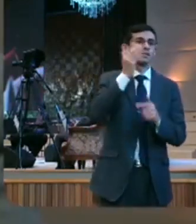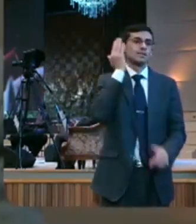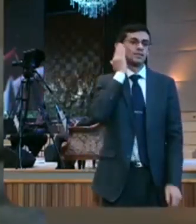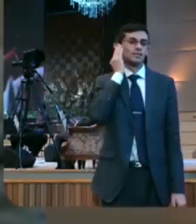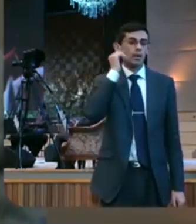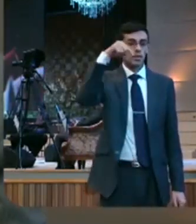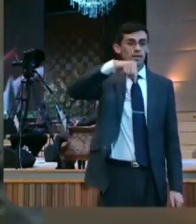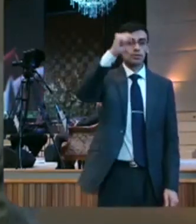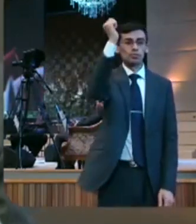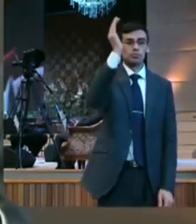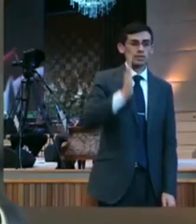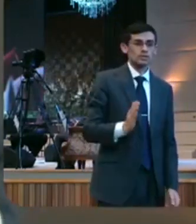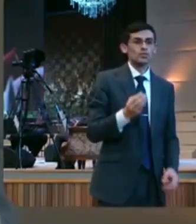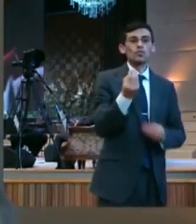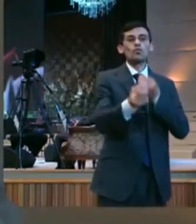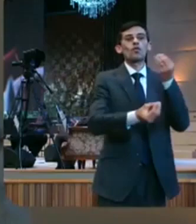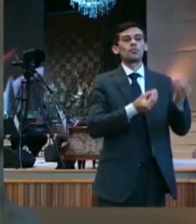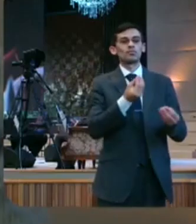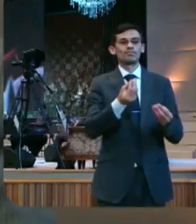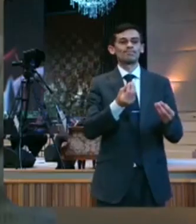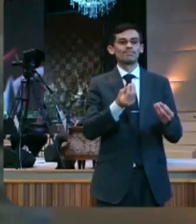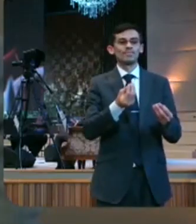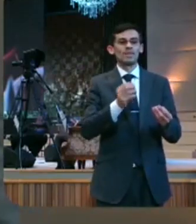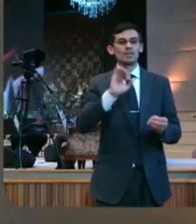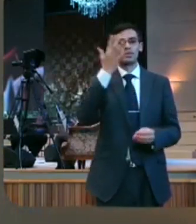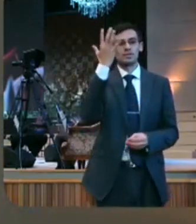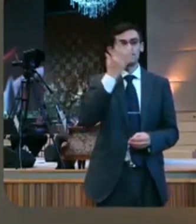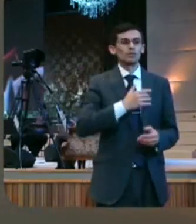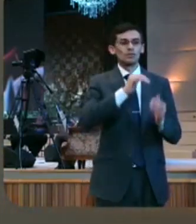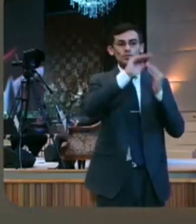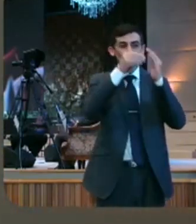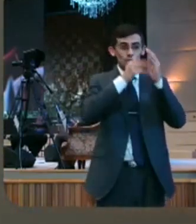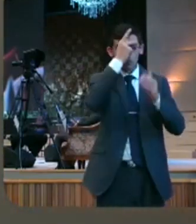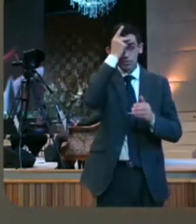da situação que está esse país.